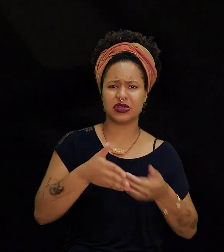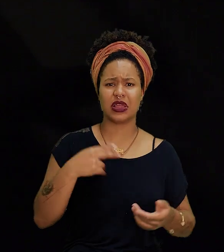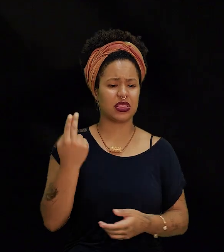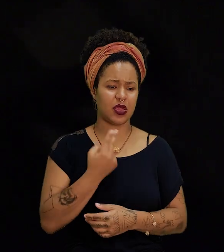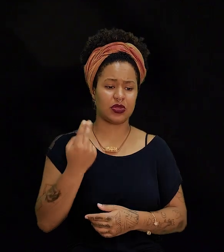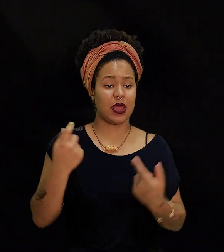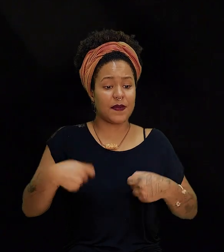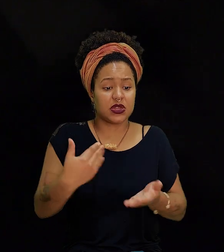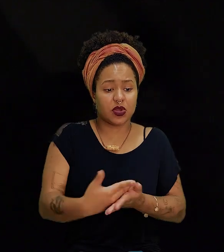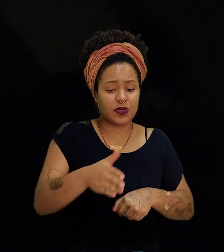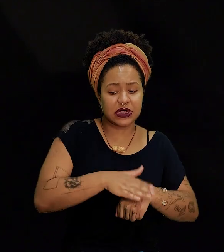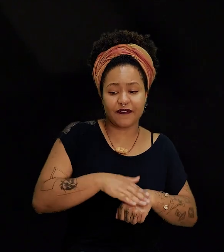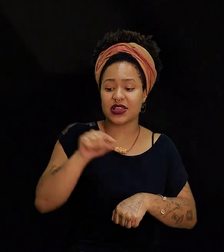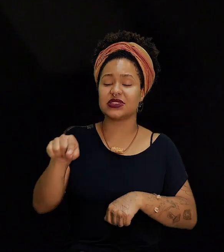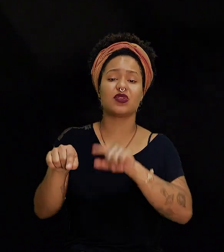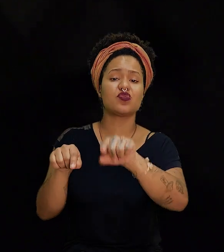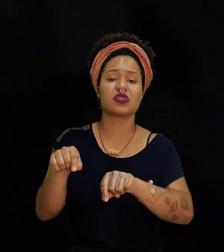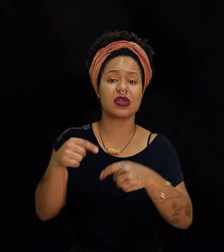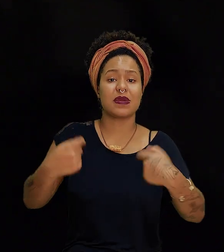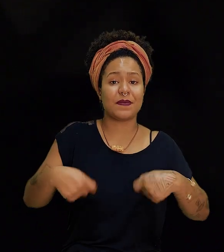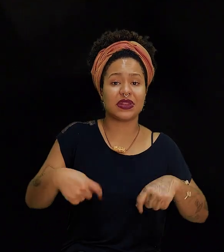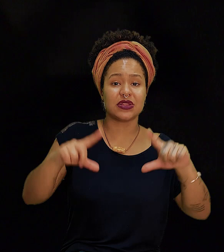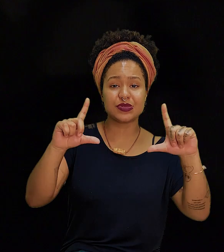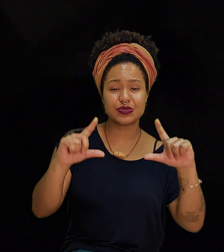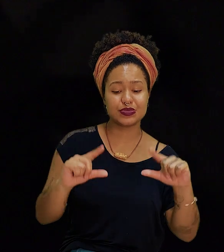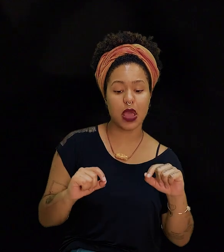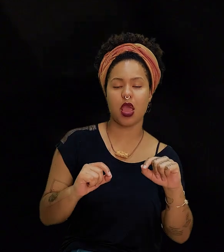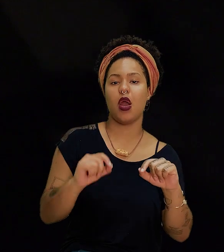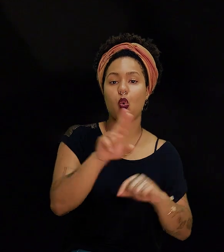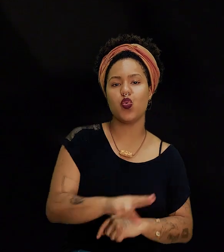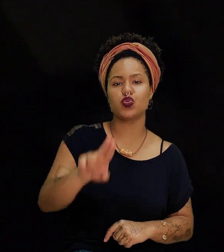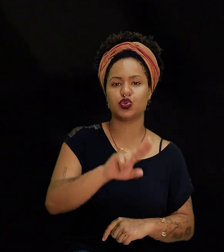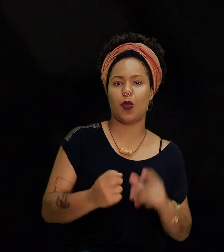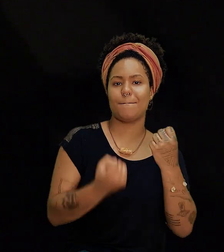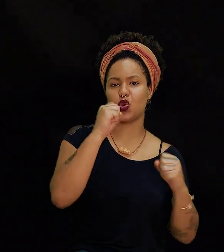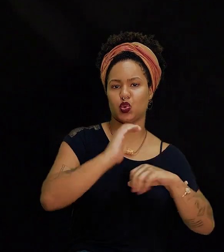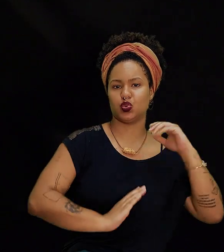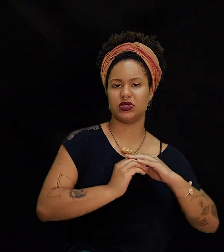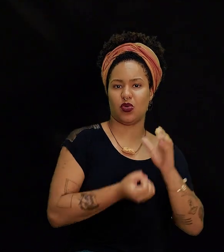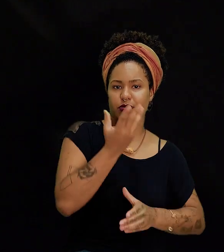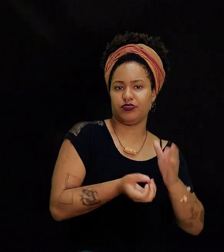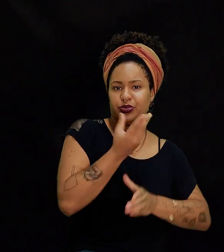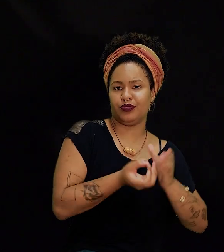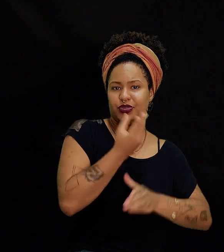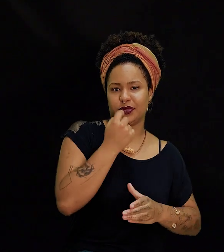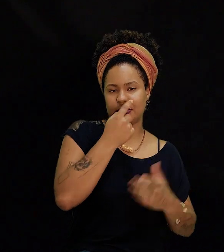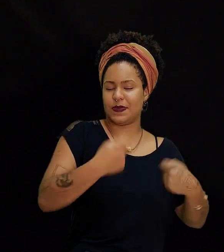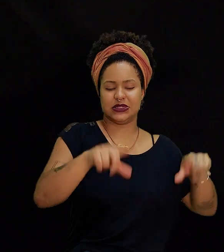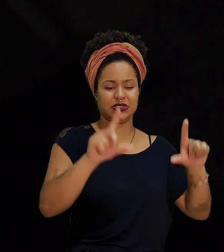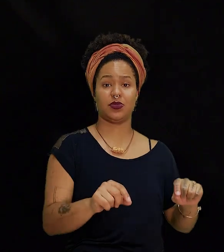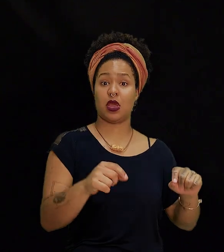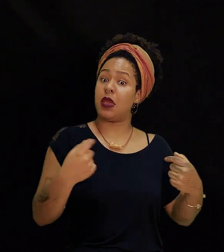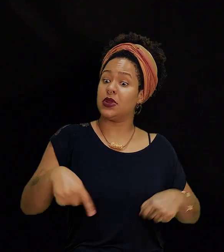quiser ser realista, a gente tem que começar dizendo o seguinte: vai ter que diminuir a escala de produção. Escala de produção e de